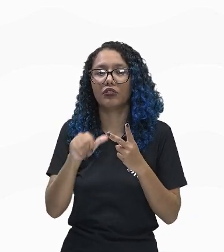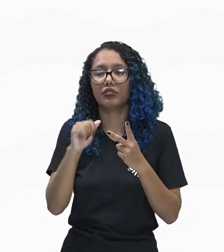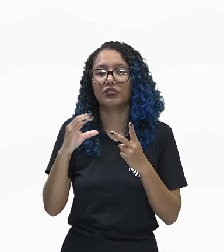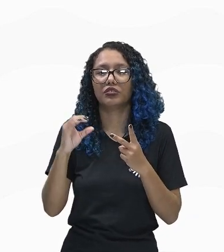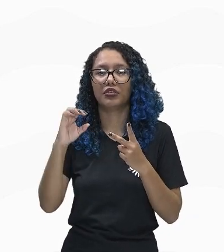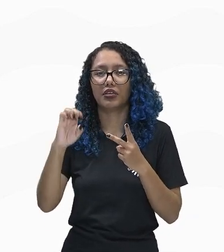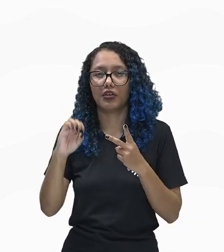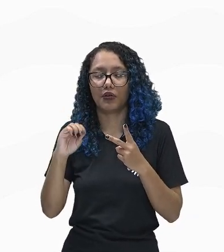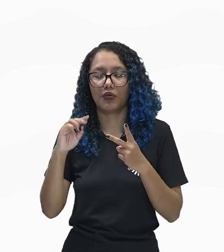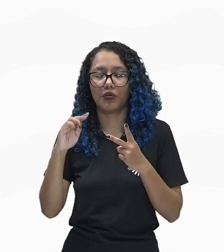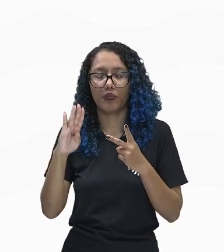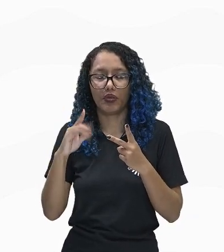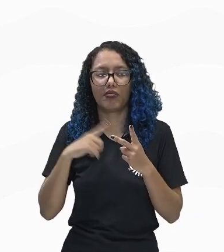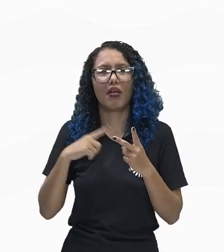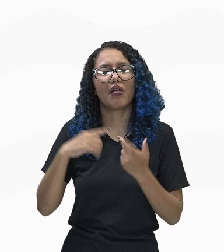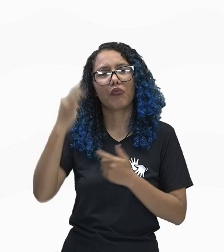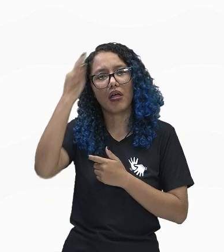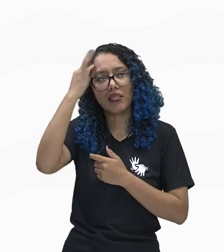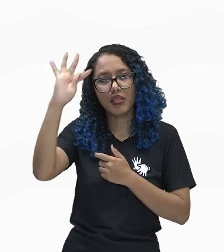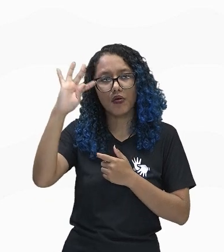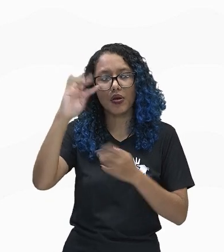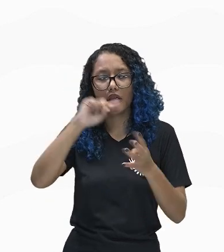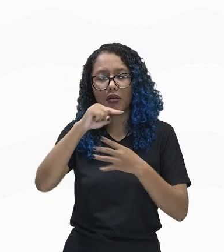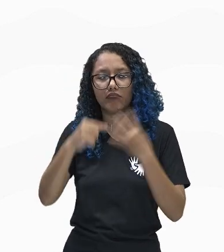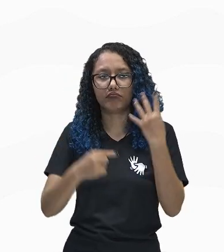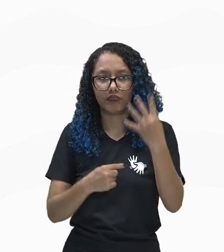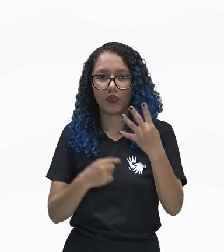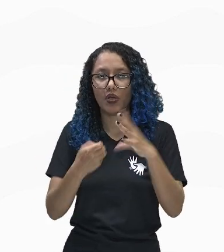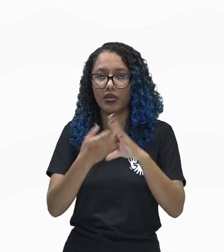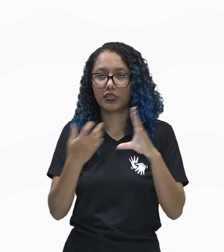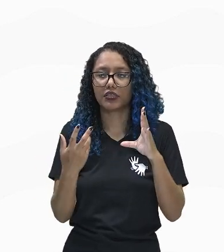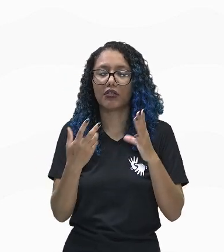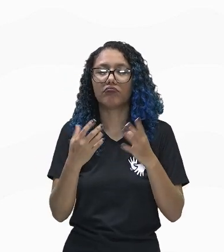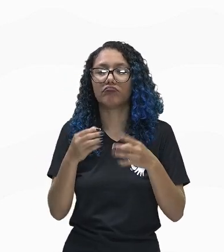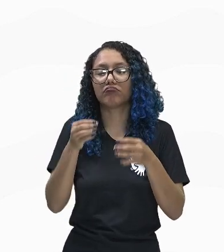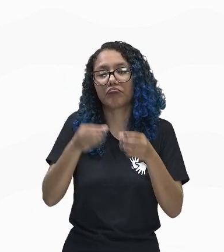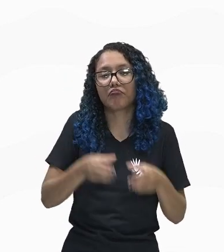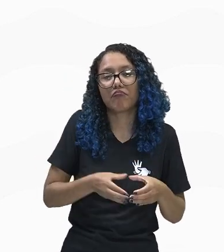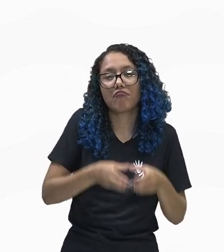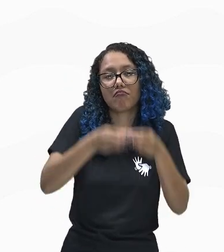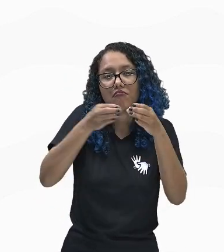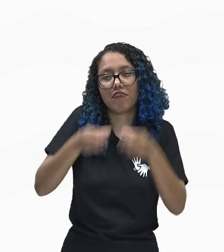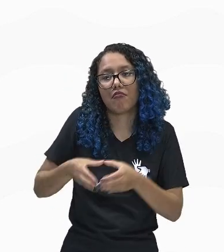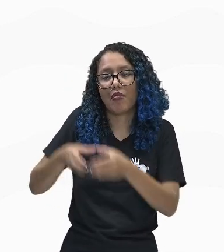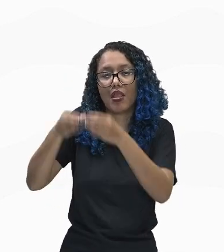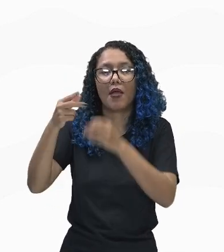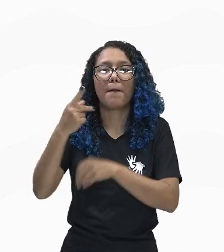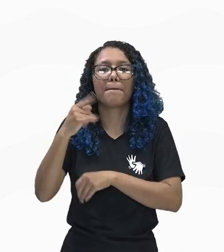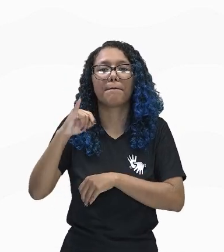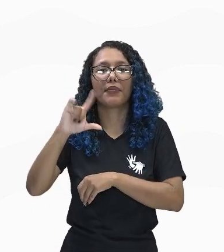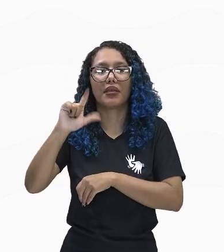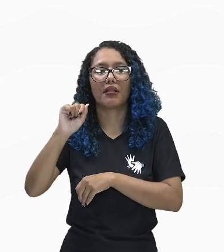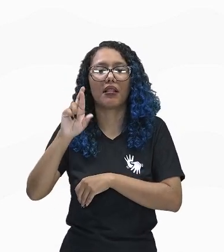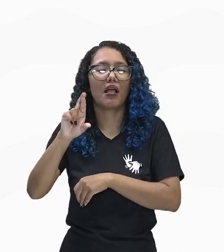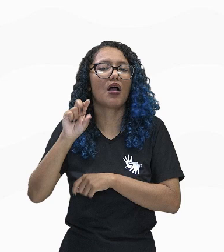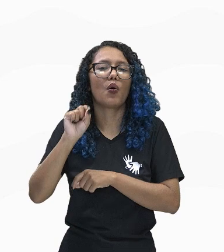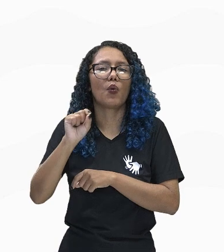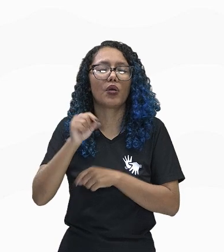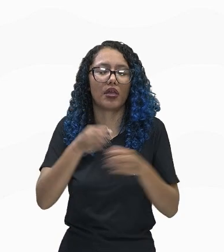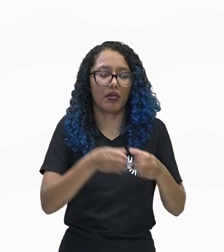teoriza os 4 pilares da autoestima. Então, lembrando que um pilar, ele é uma coluna